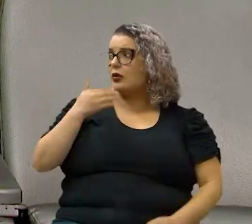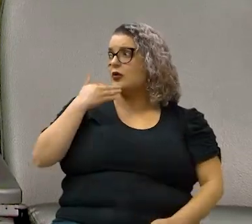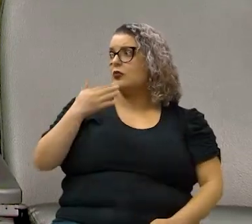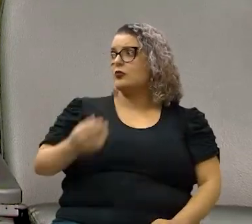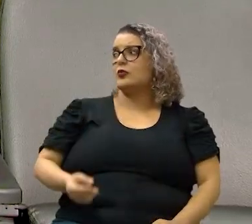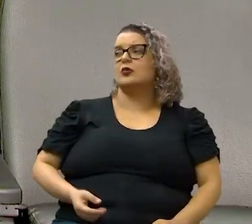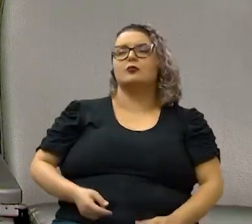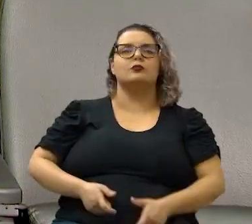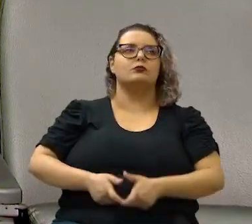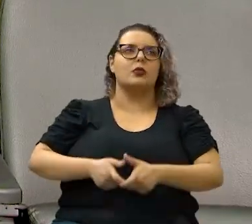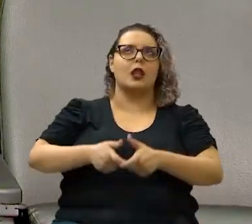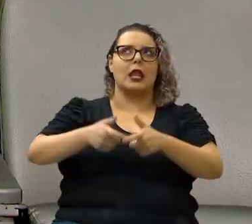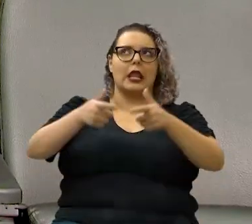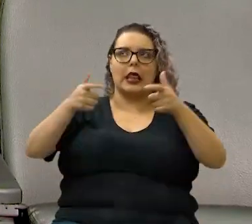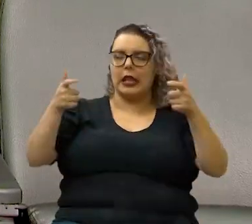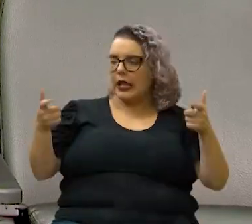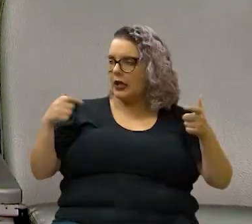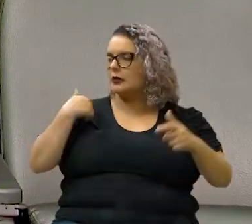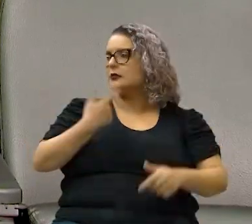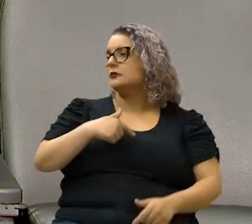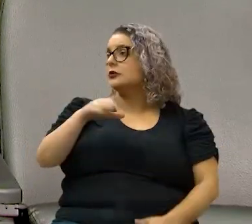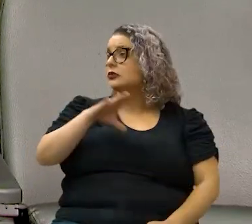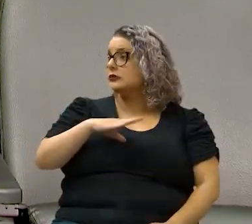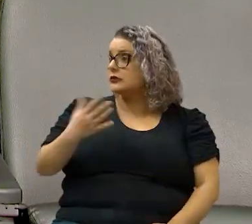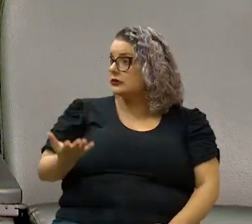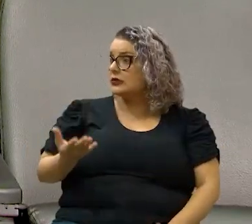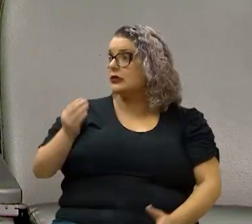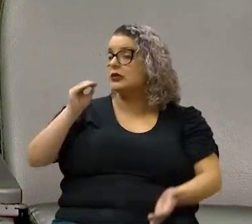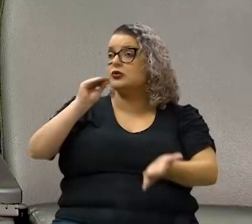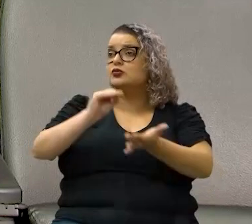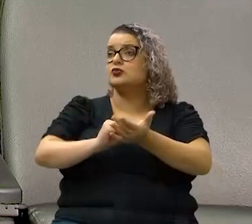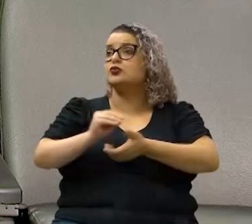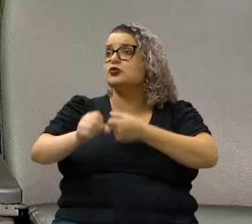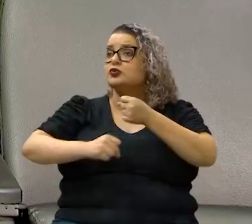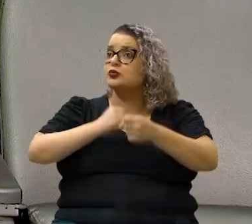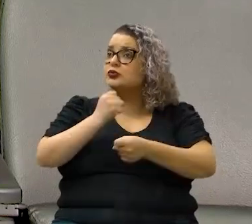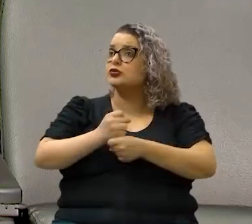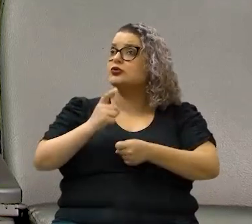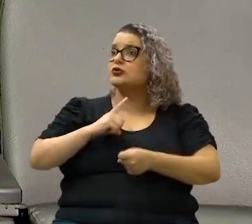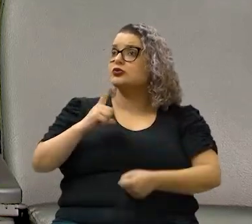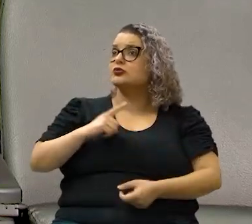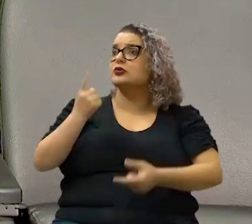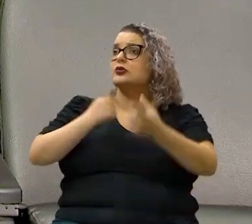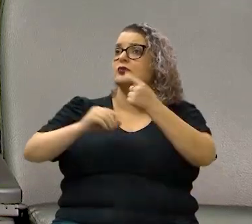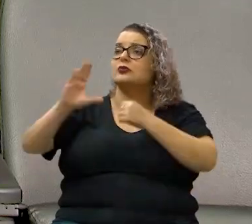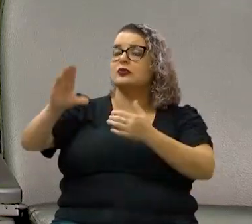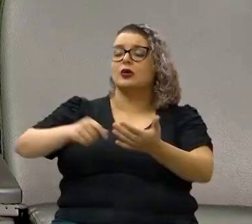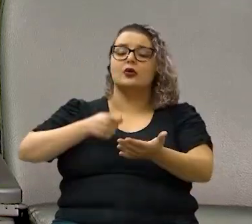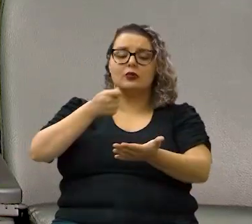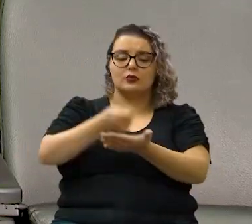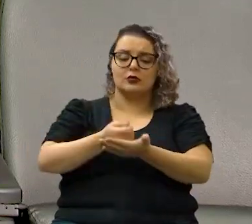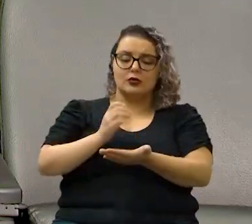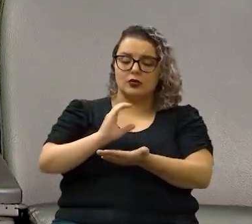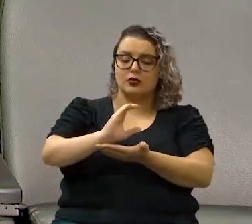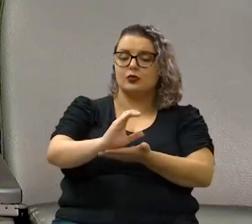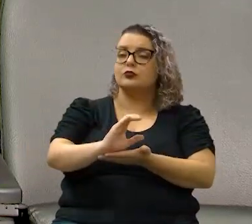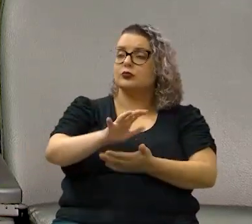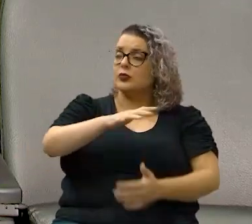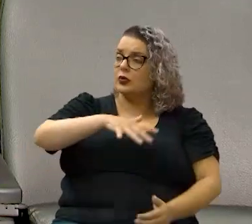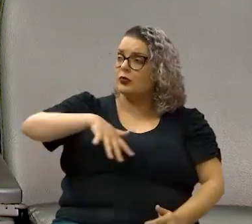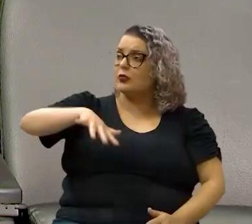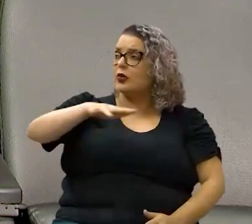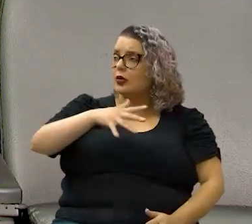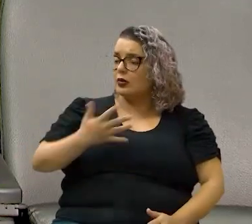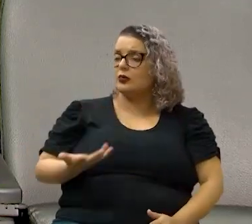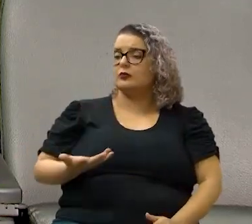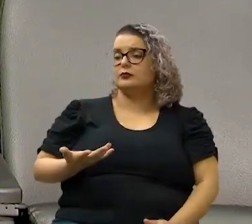uma demanda gigantesca também aqui do nosso município. E no último ano vocês tiveram as emendas impositivas para